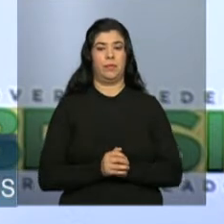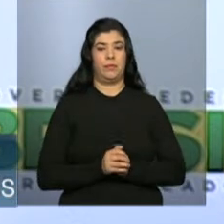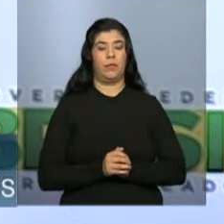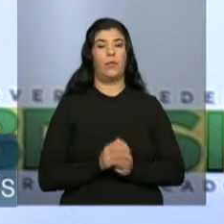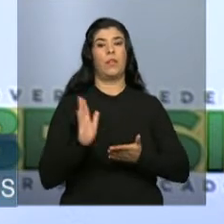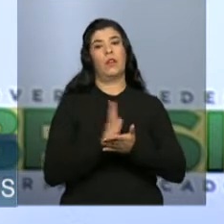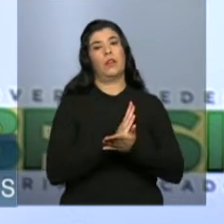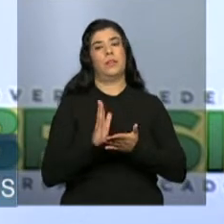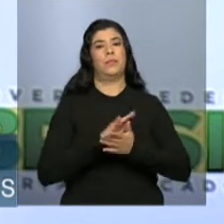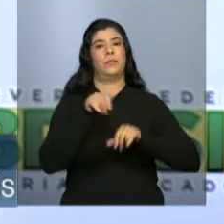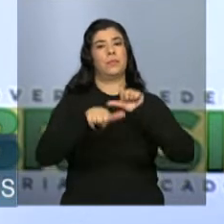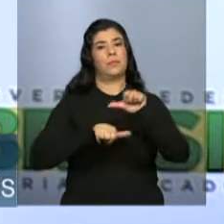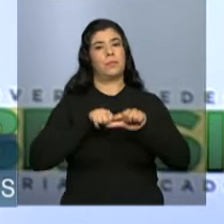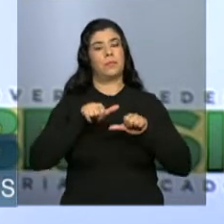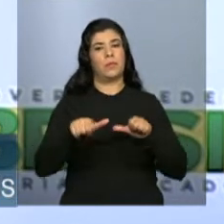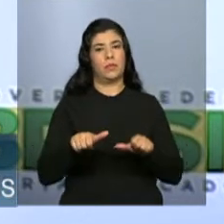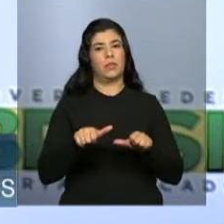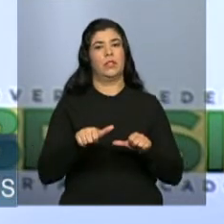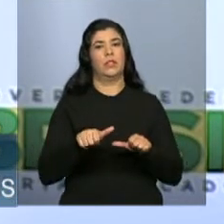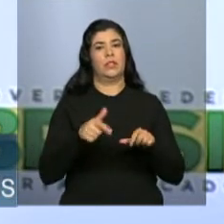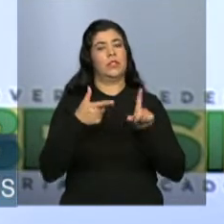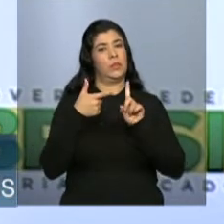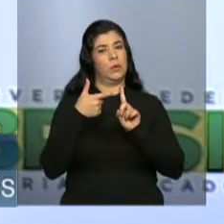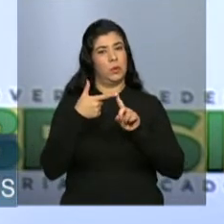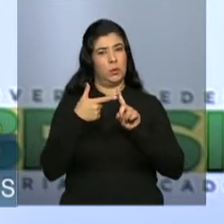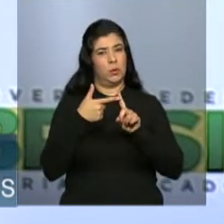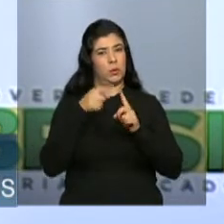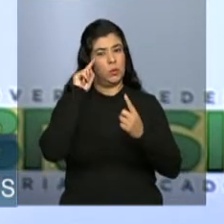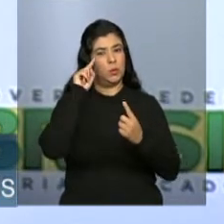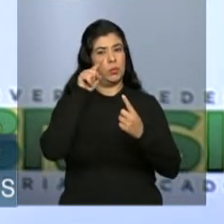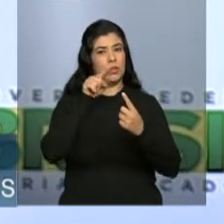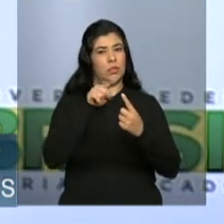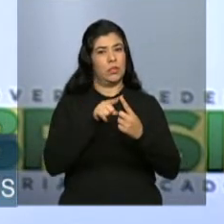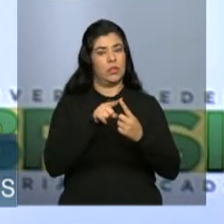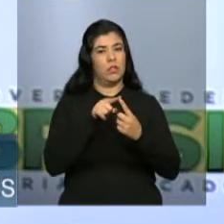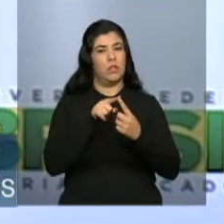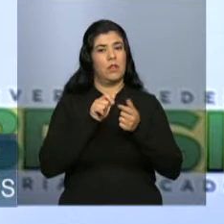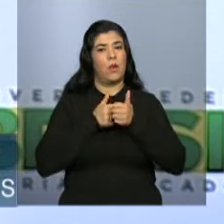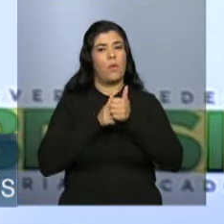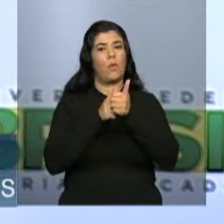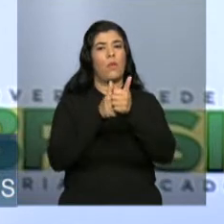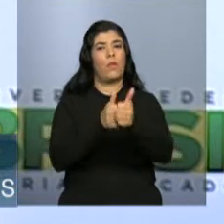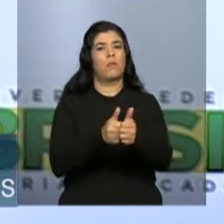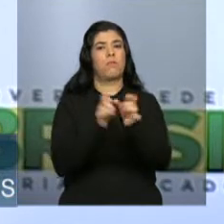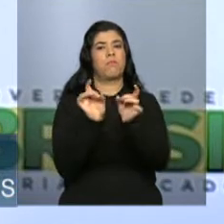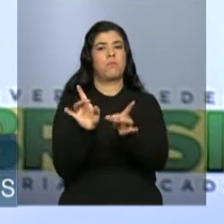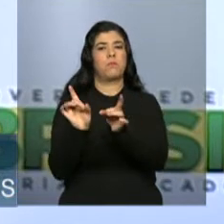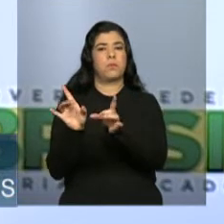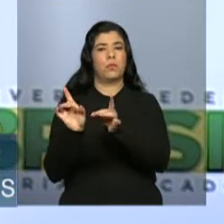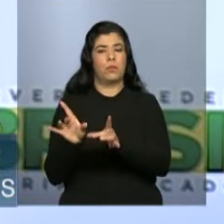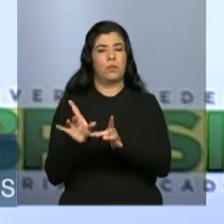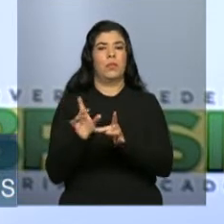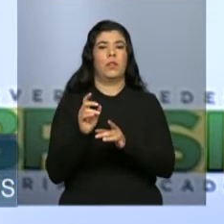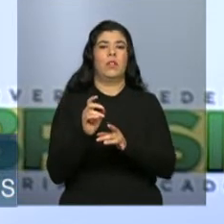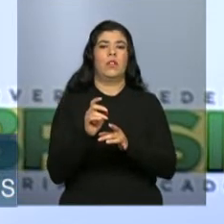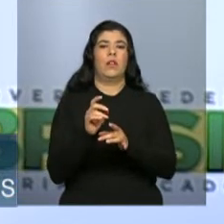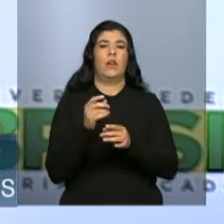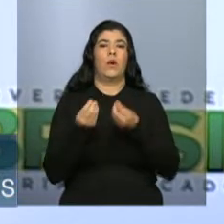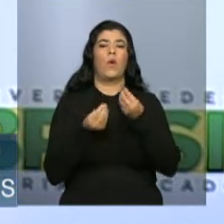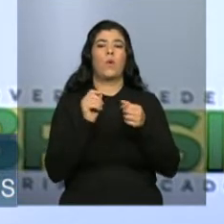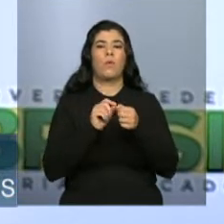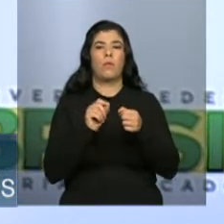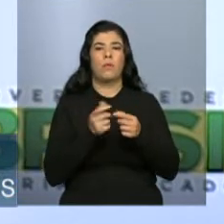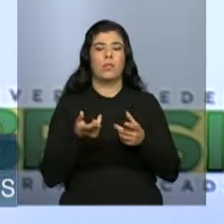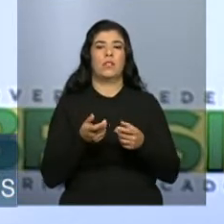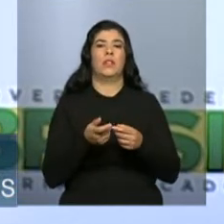mudanças um segundo. Só as mudanças no acompanhamento do mercado para melhorar a regulação do setor